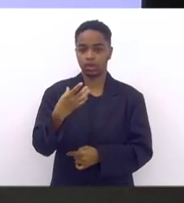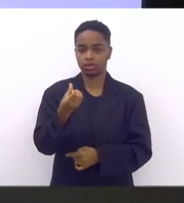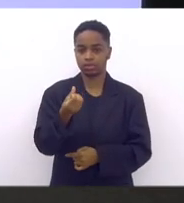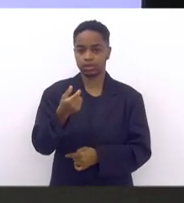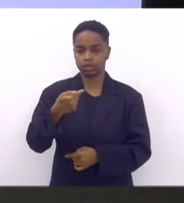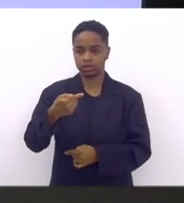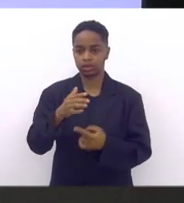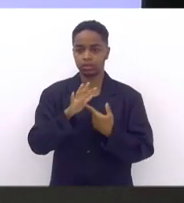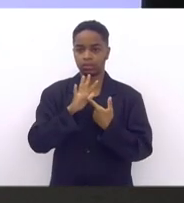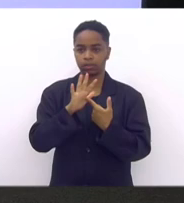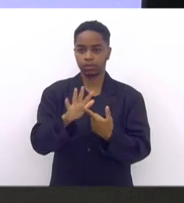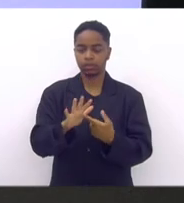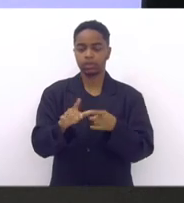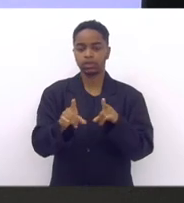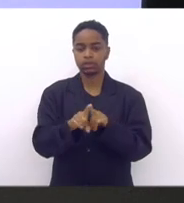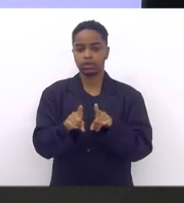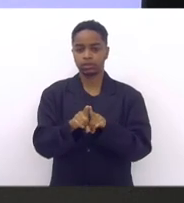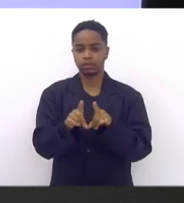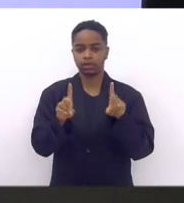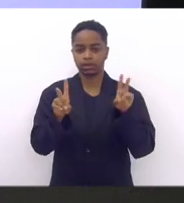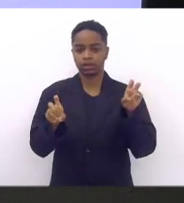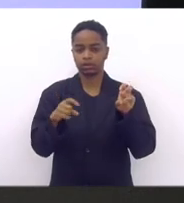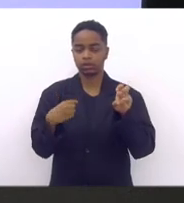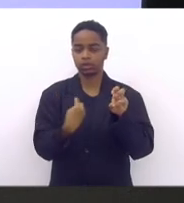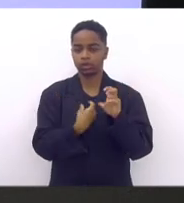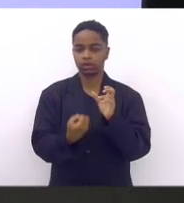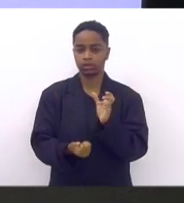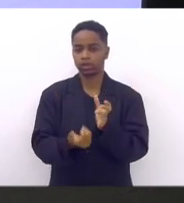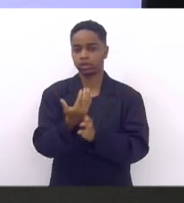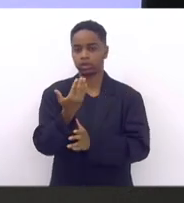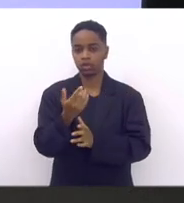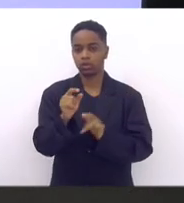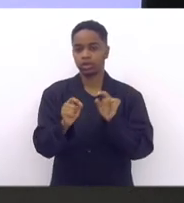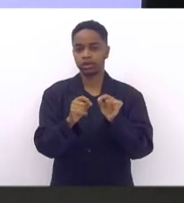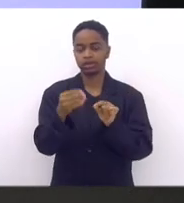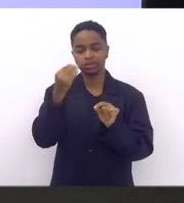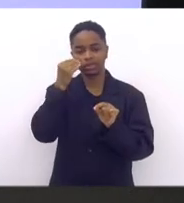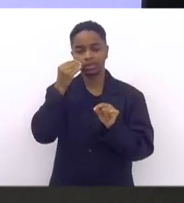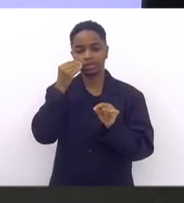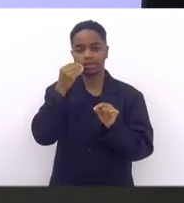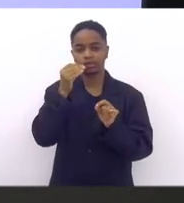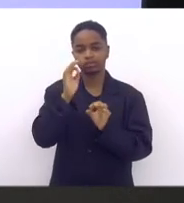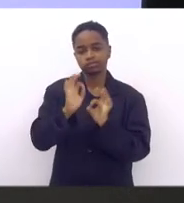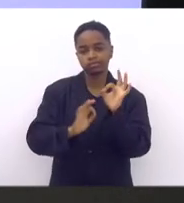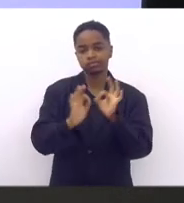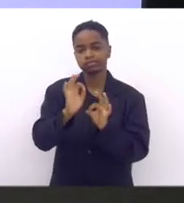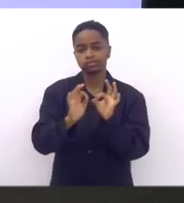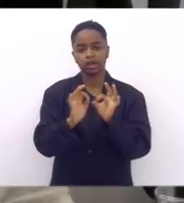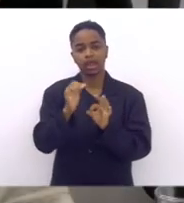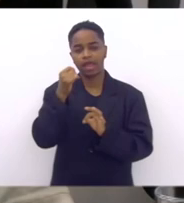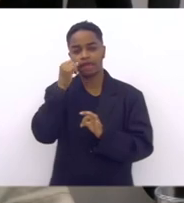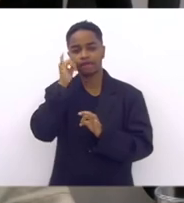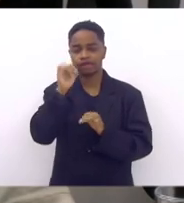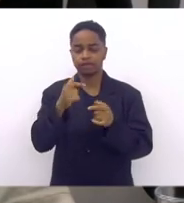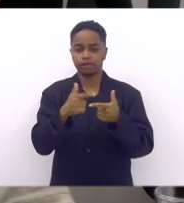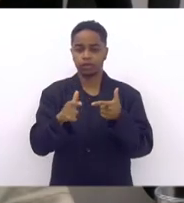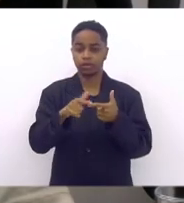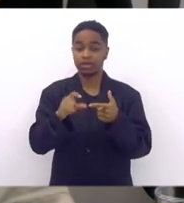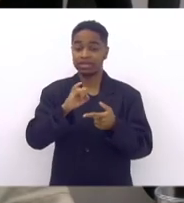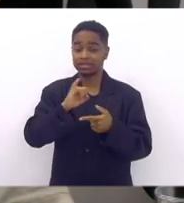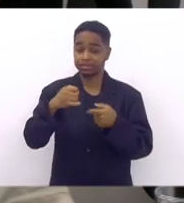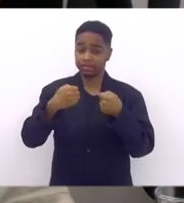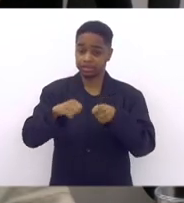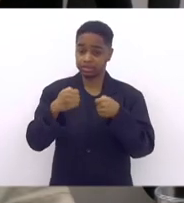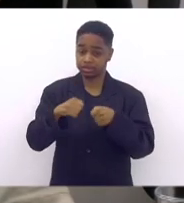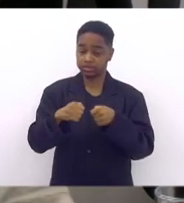um um dispositivo que a gente aplicou de forma inédita no true con que é o princípio da precaução já que você deveria se precaver de